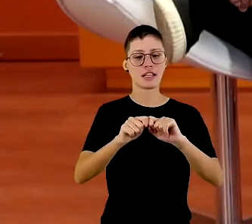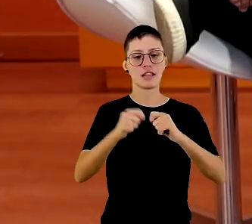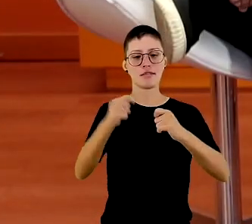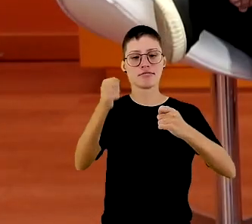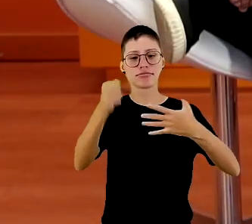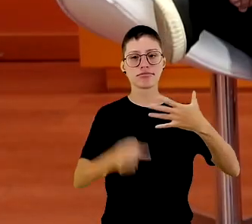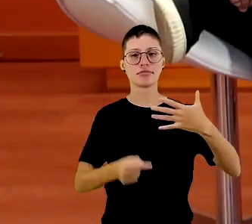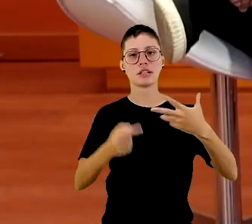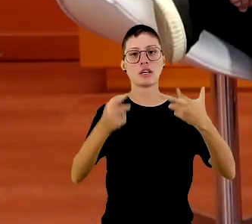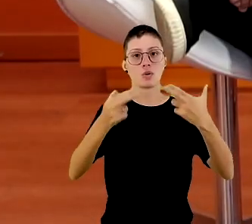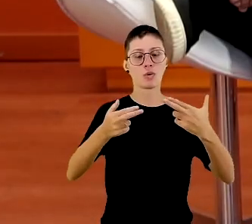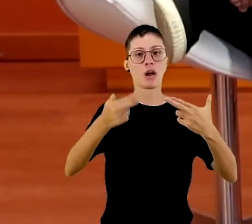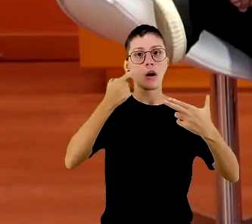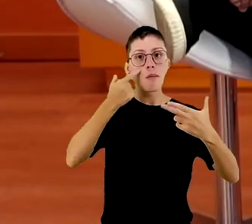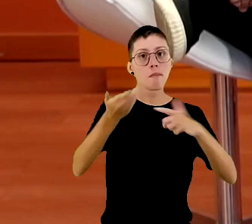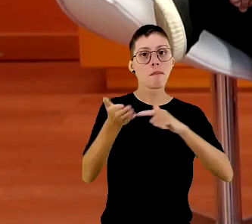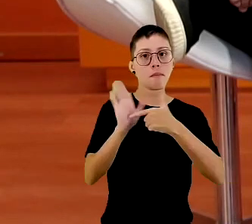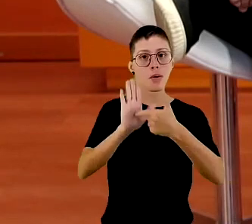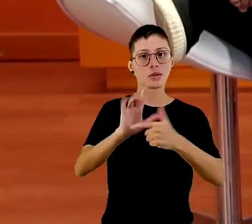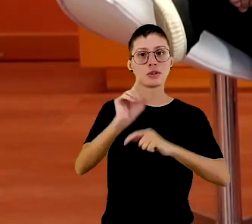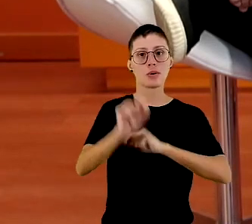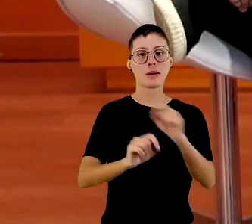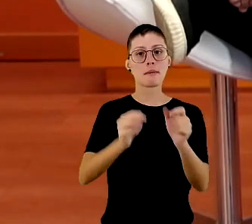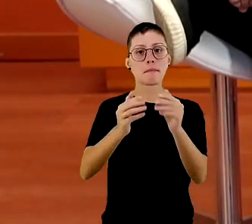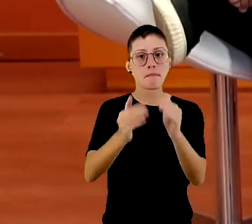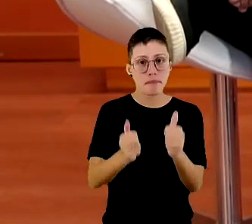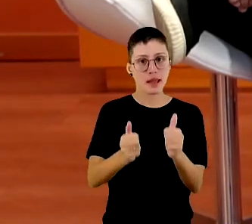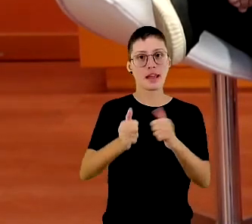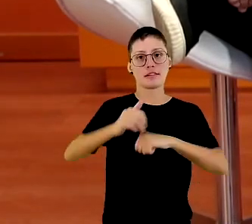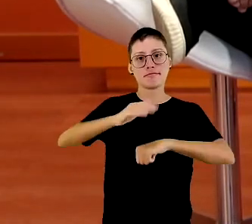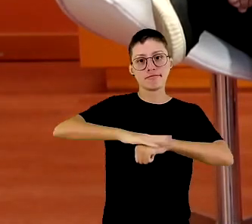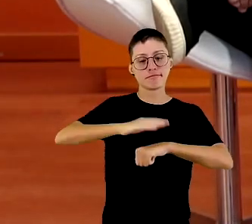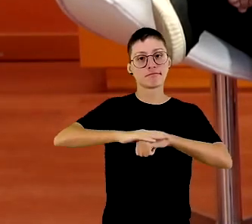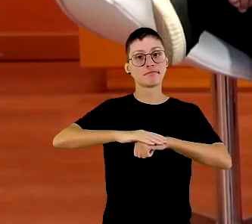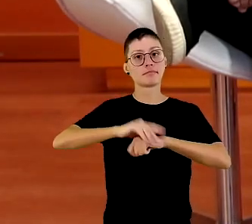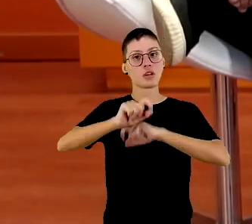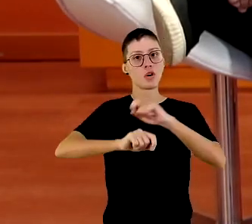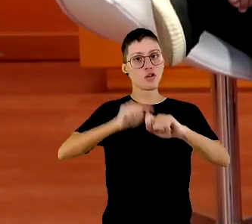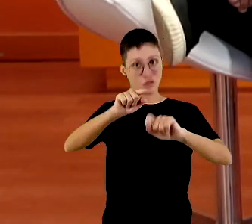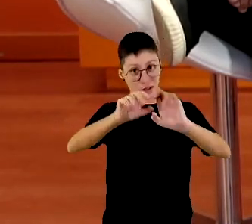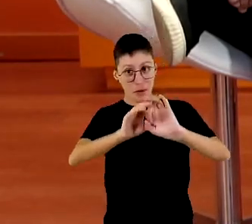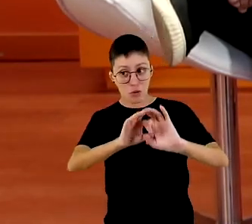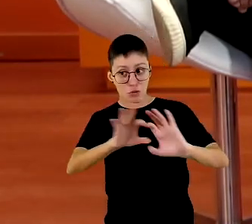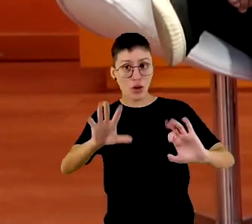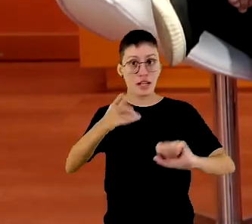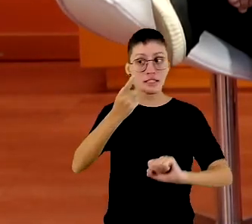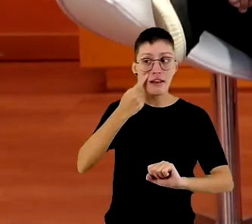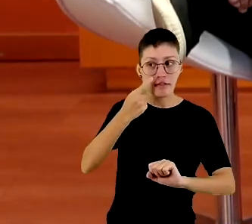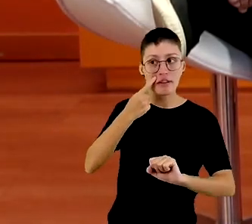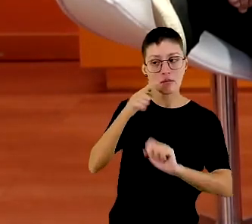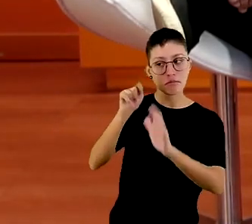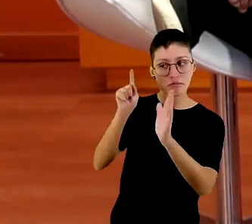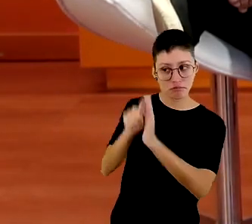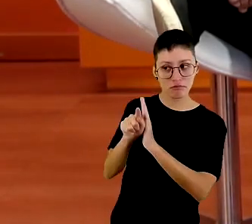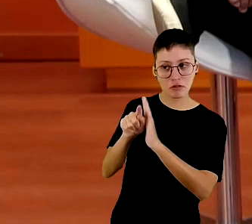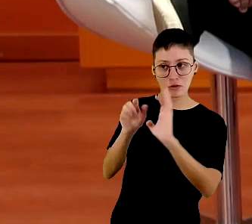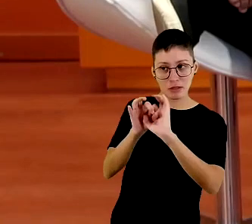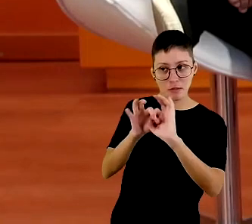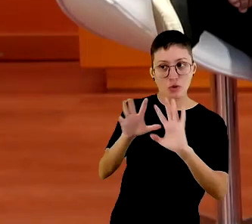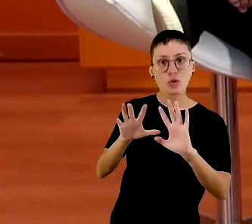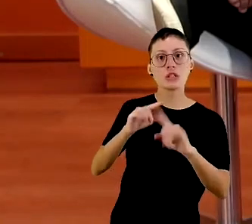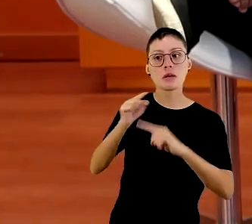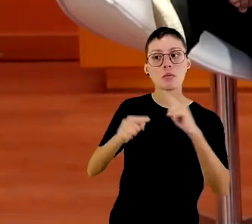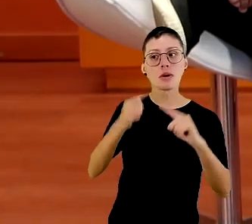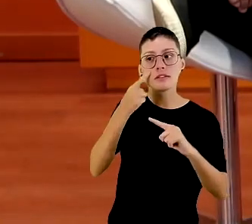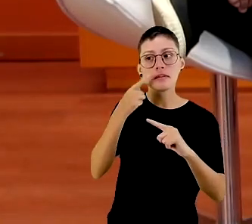dos nossos pedidos ali de opt-in. Olha, você me autoriza a ver isso? Você me autoriza daqui a pouco a ver se o recebível